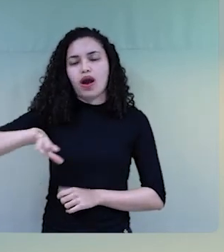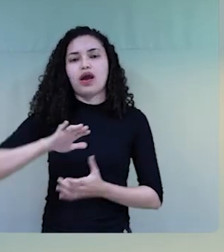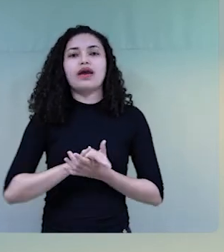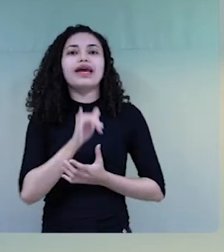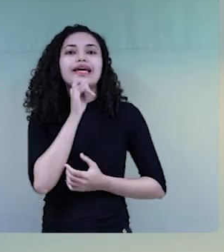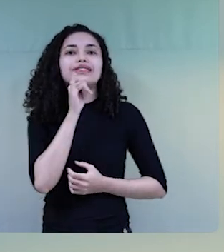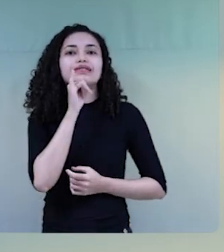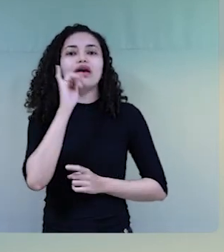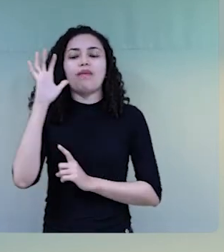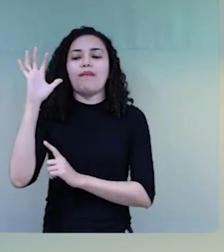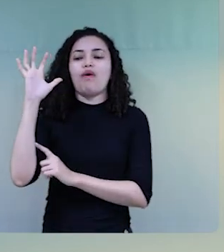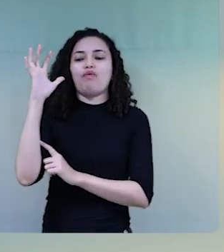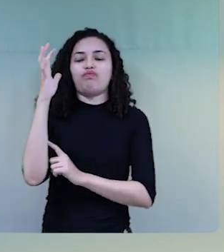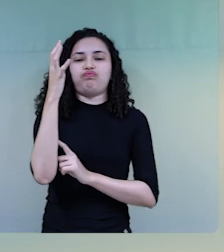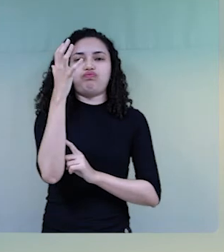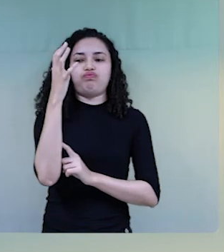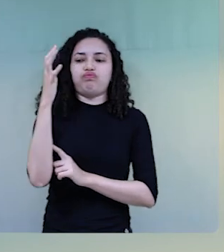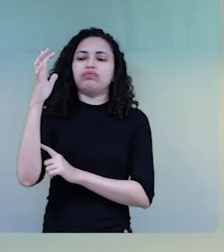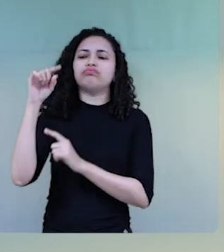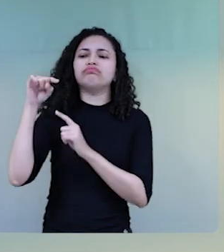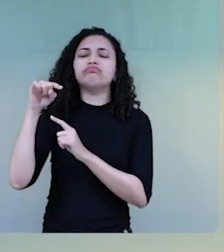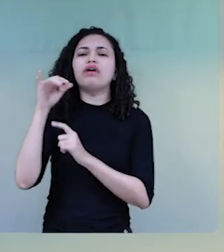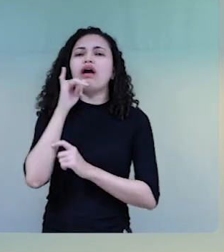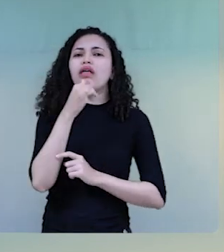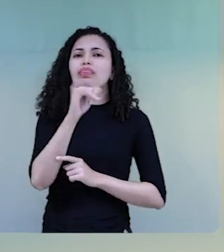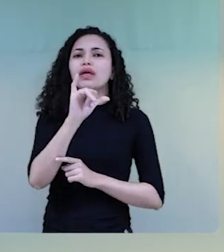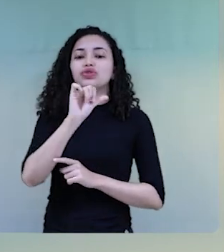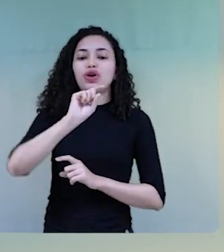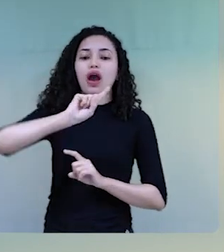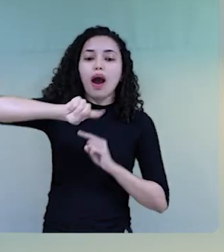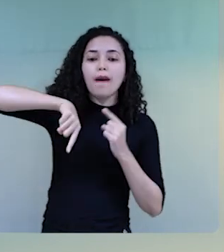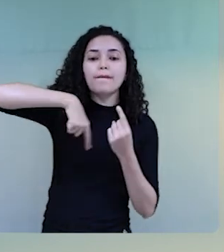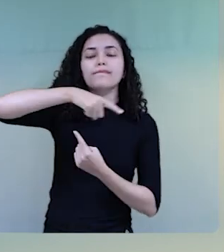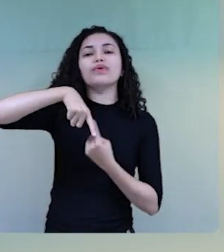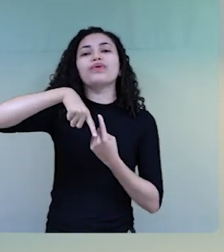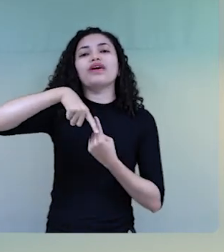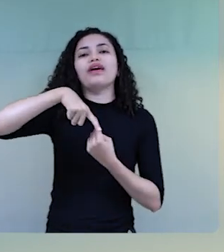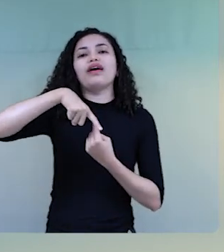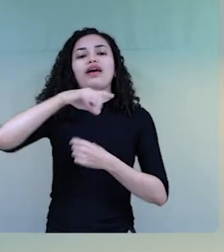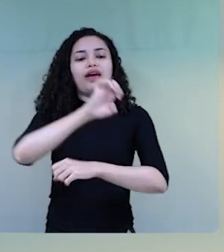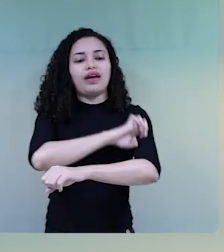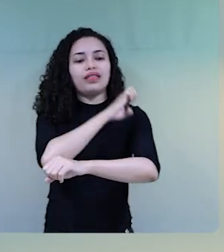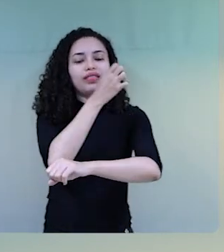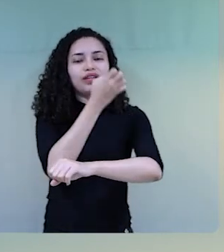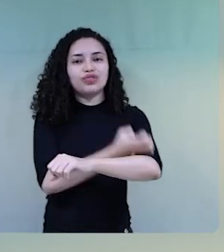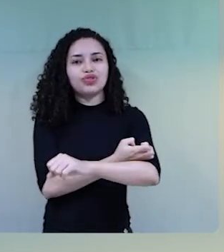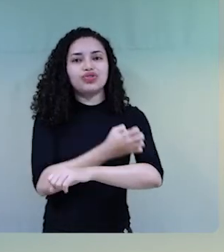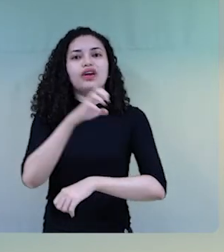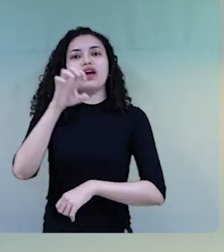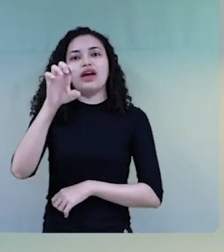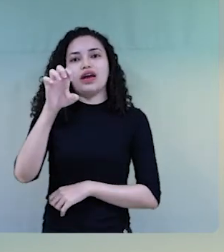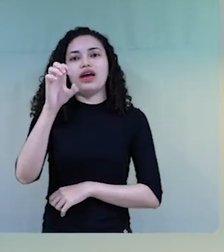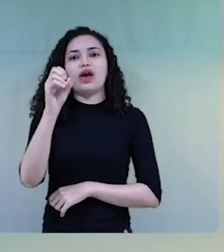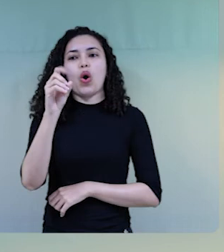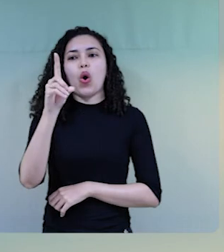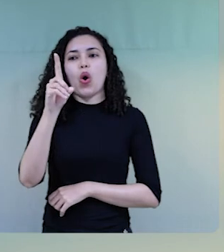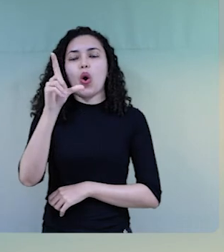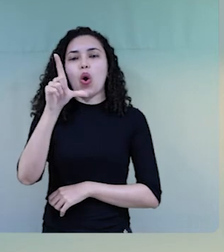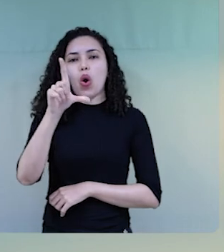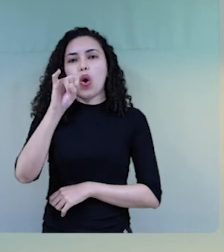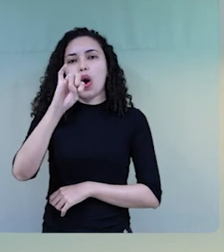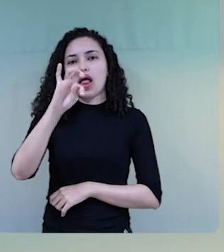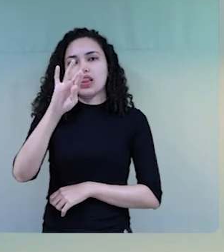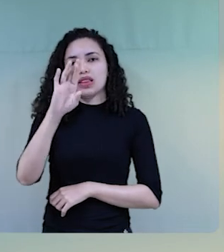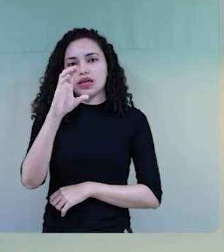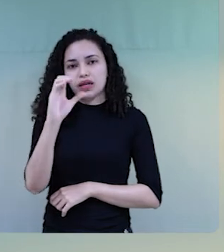transforma a energia elétrica em quê? Em energia eólica, em velocidade, de energia cinética. A enceradeira, que é